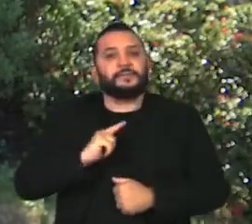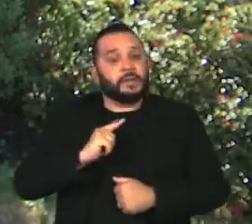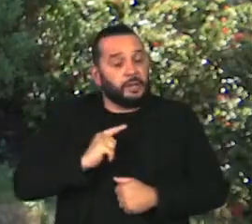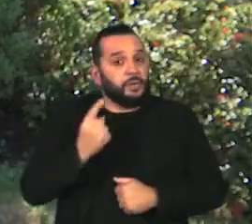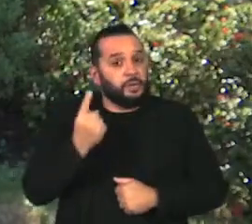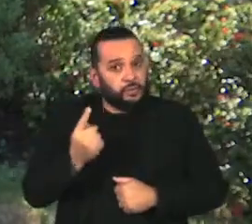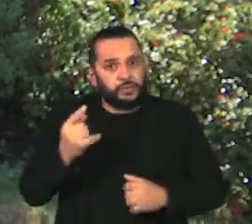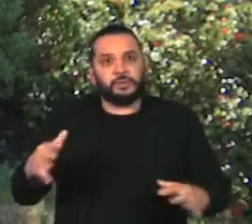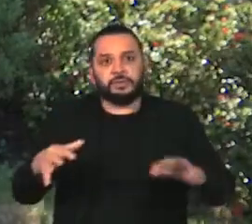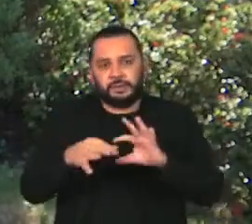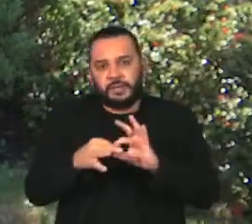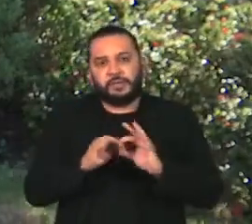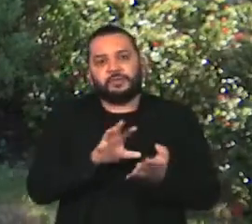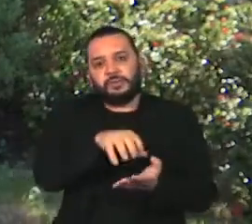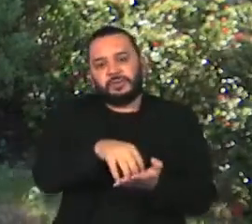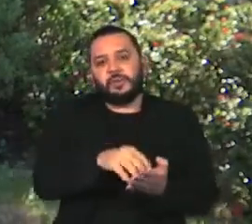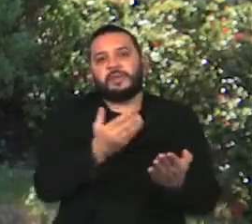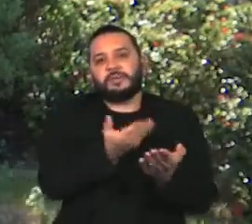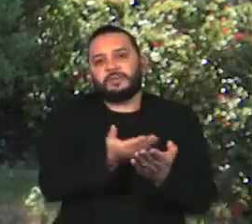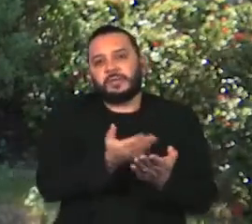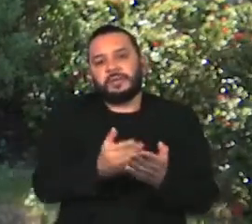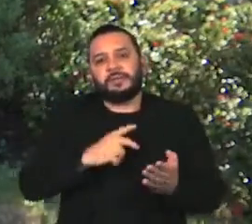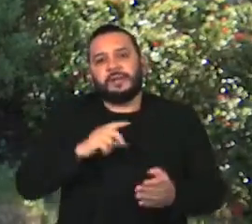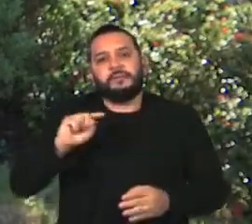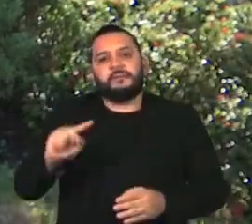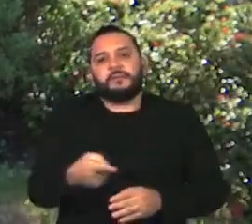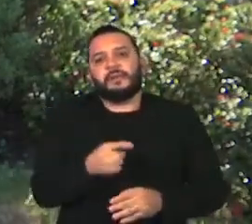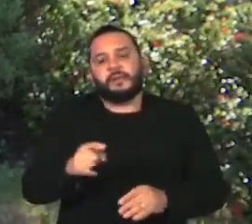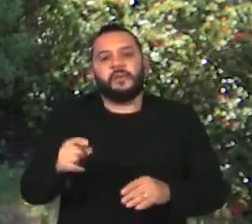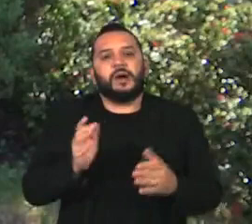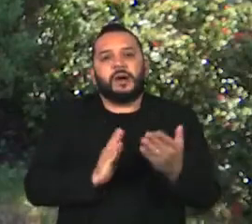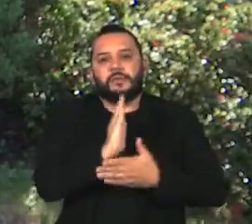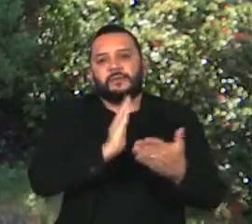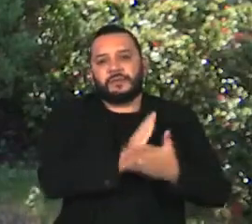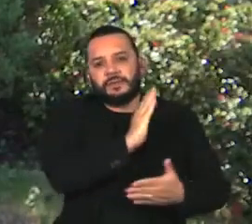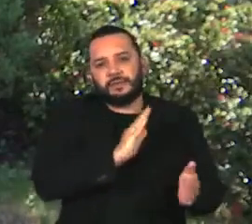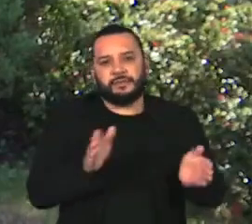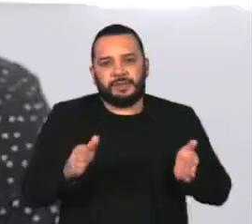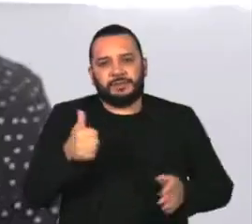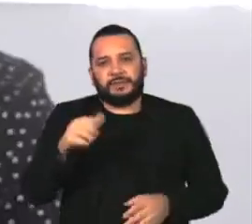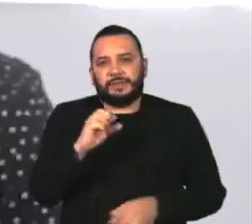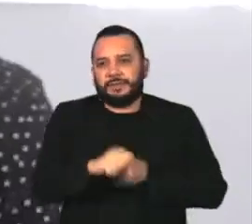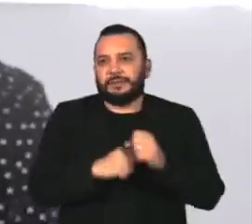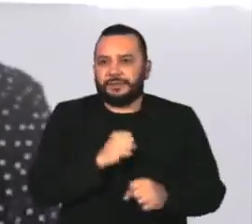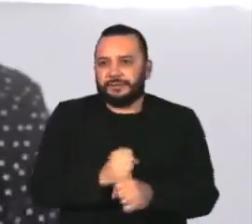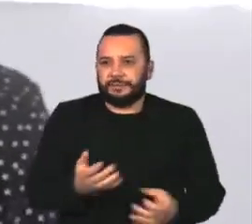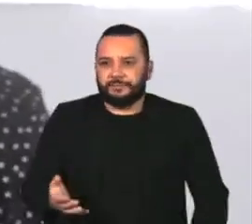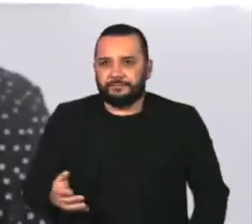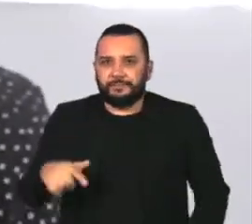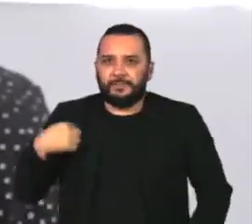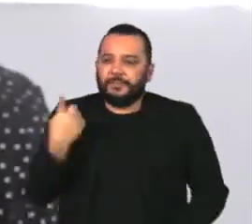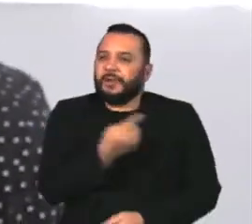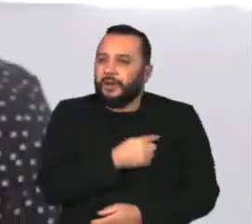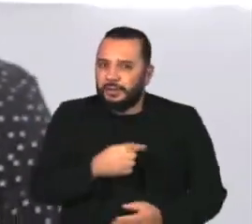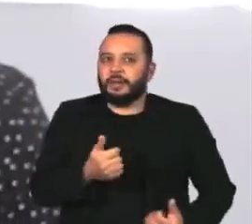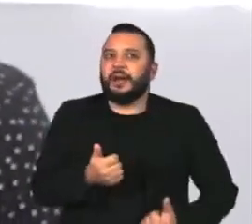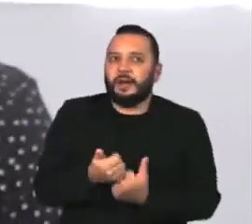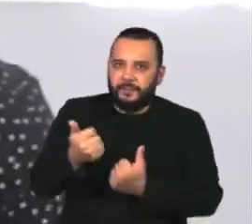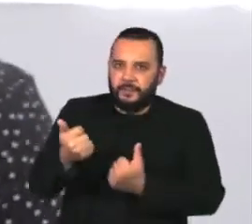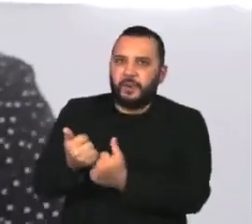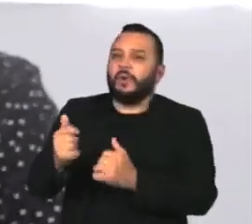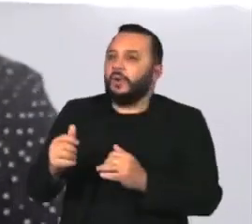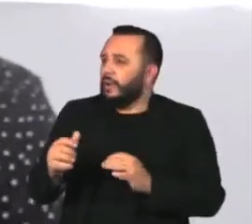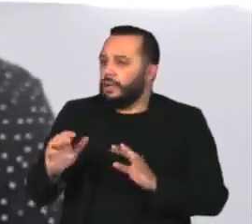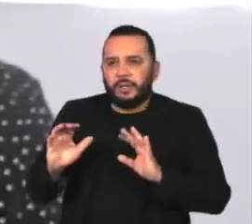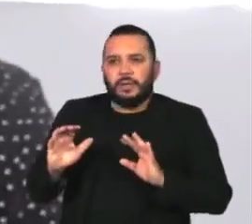à Fundação Estudar, já tem quase 1.000 aprovações em pouco mais de 10 anos. A gente apoia com os custos de